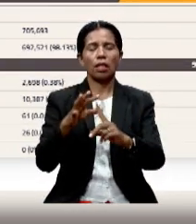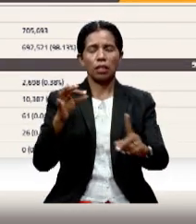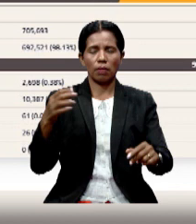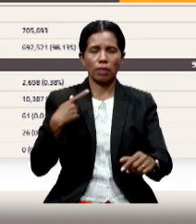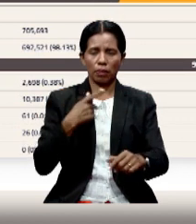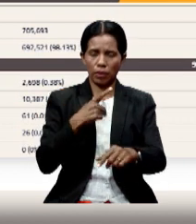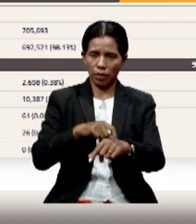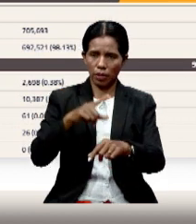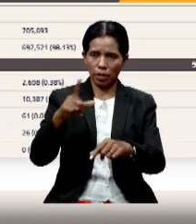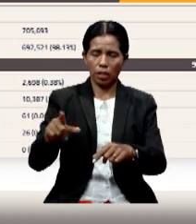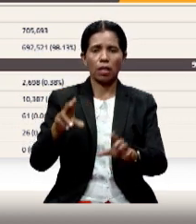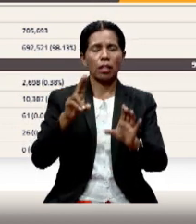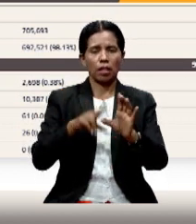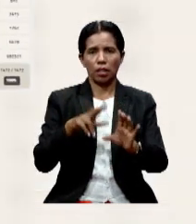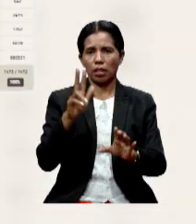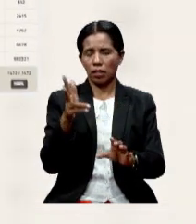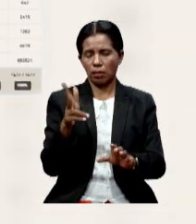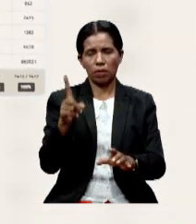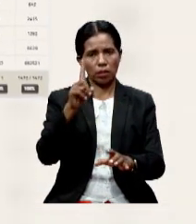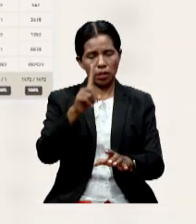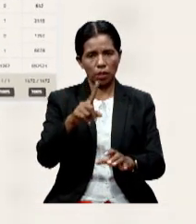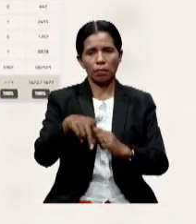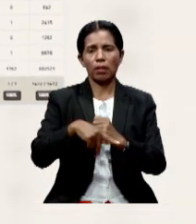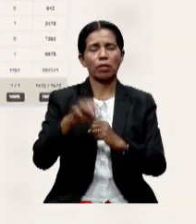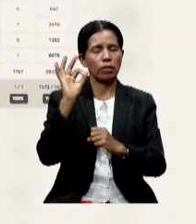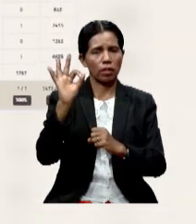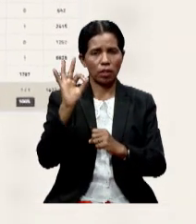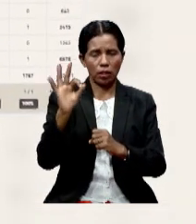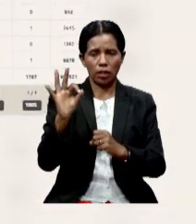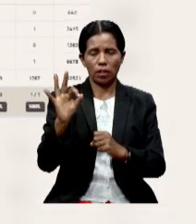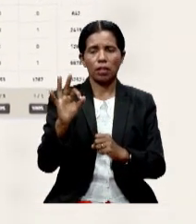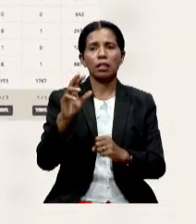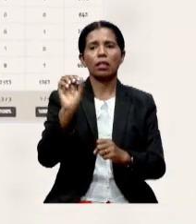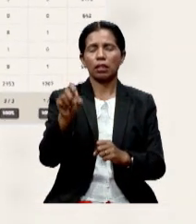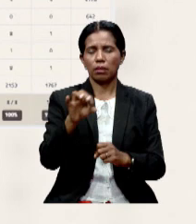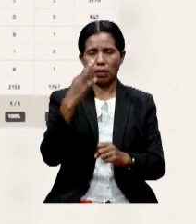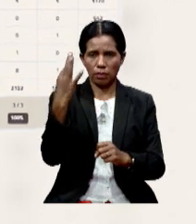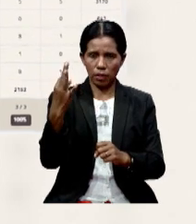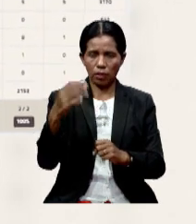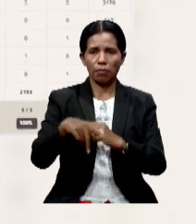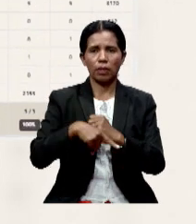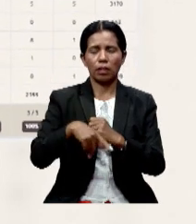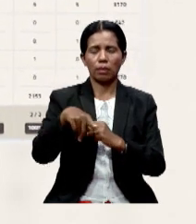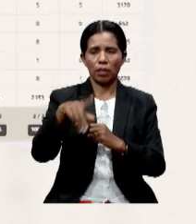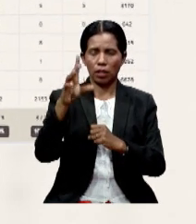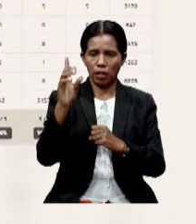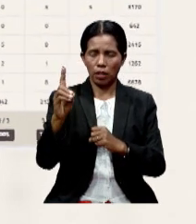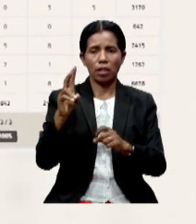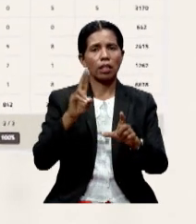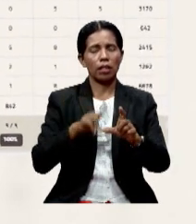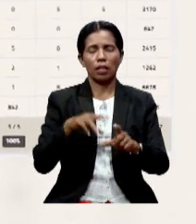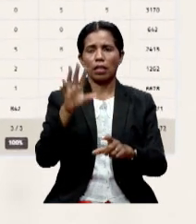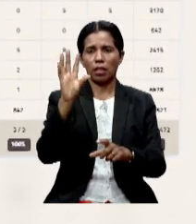tinane, Rocadeira Tolonulo Resinida, Partido Fratelin, Rocadeira Sanulo Resinciá, Partido Democrático, Rocadeira